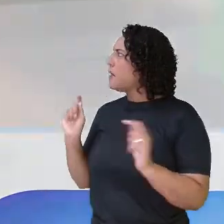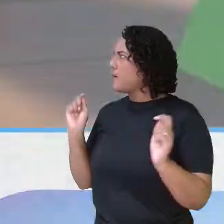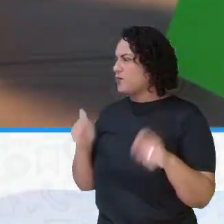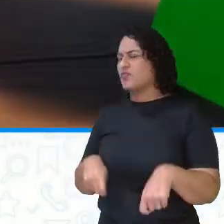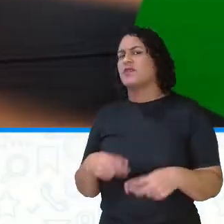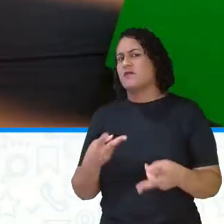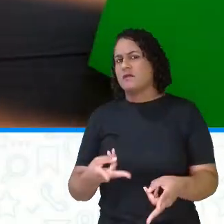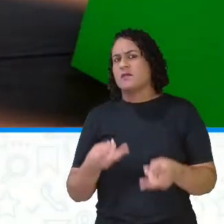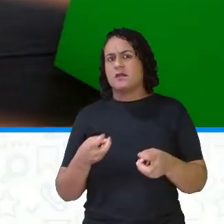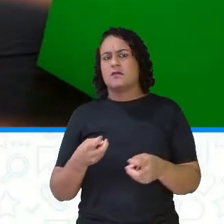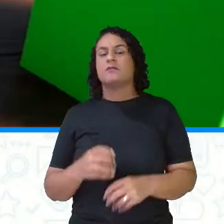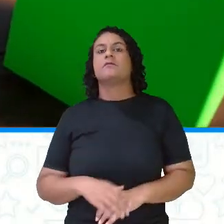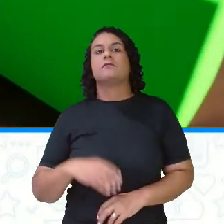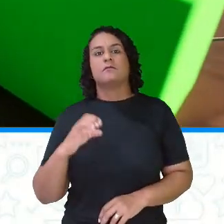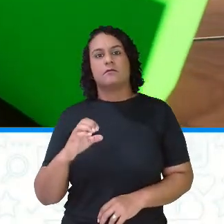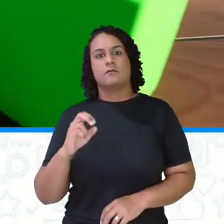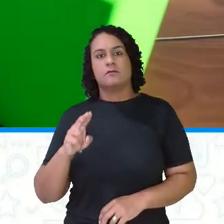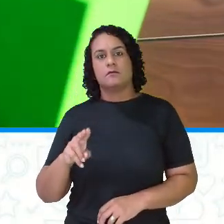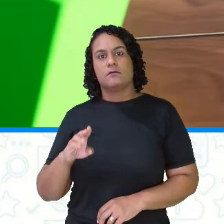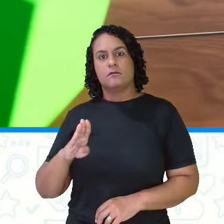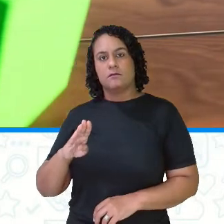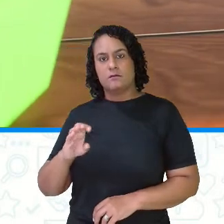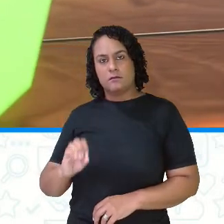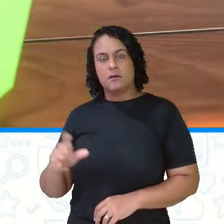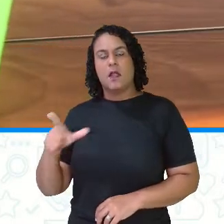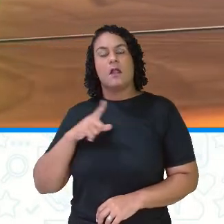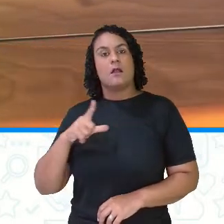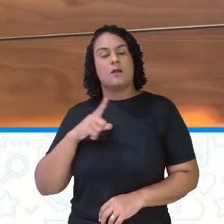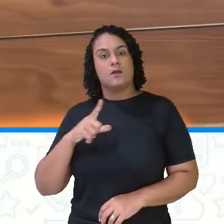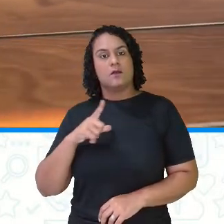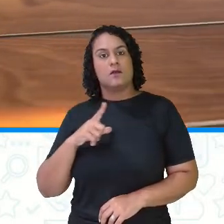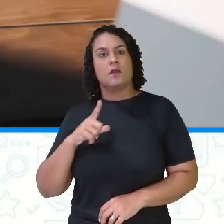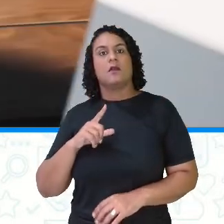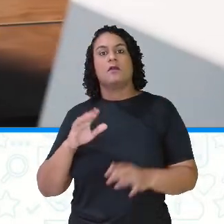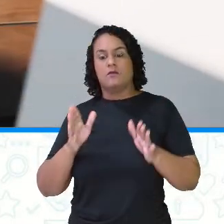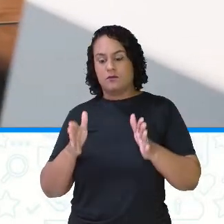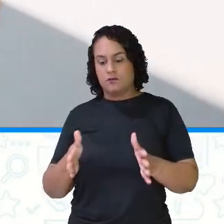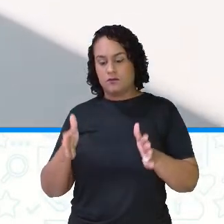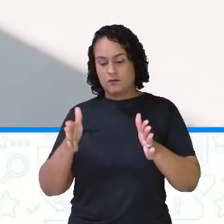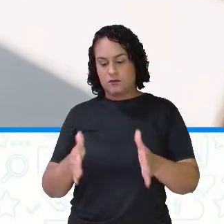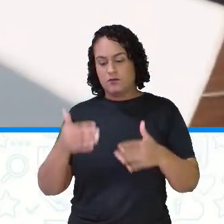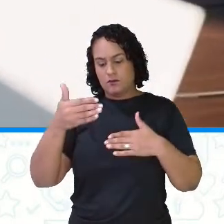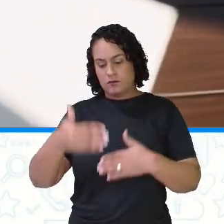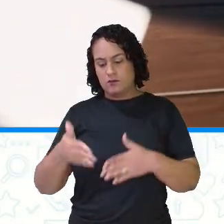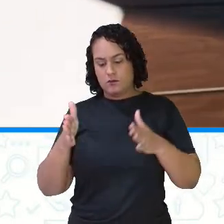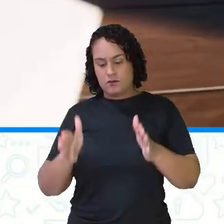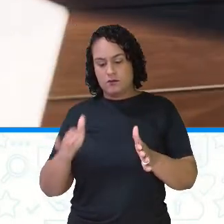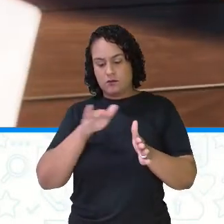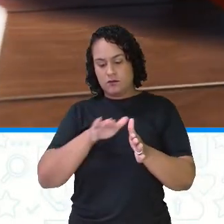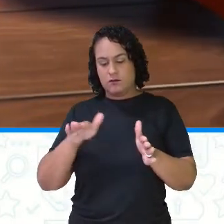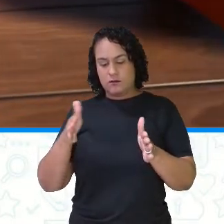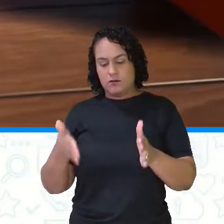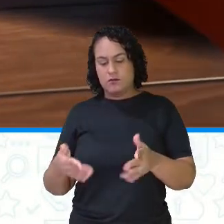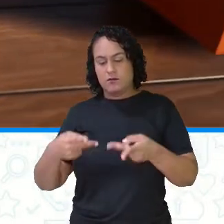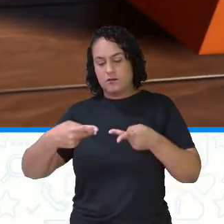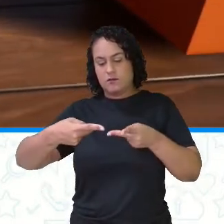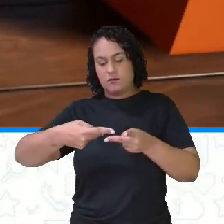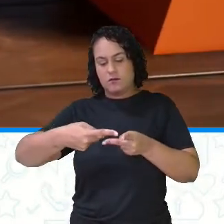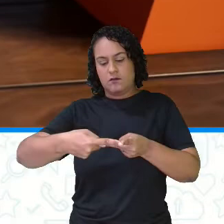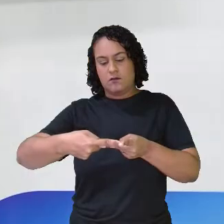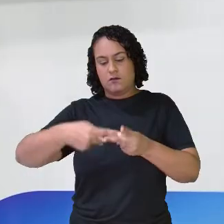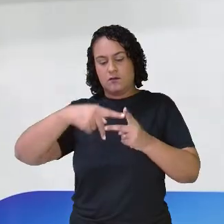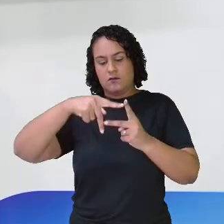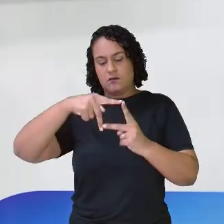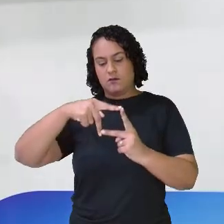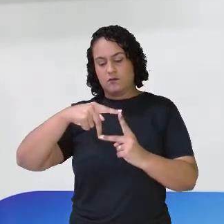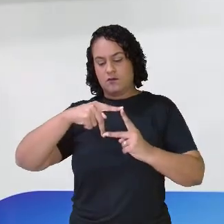claramente. O meu cubo, ele tem as suas faces em forma de quadrado. Aquele dado